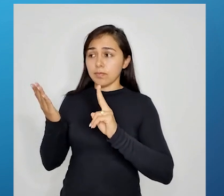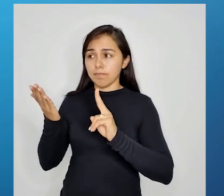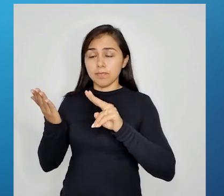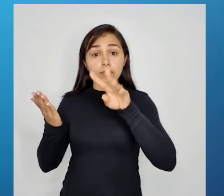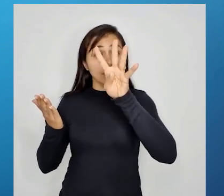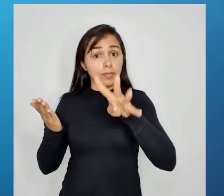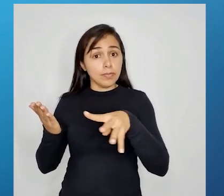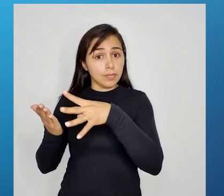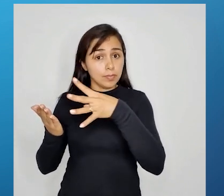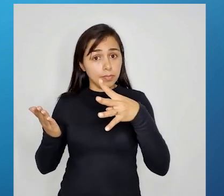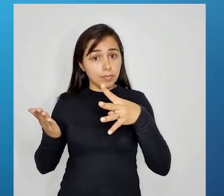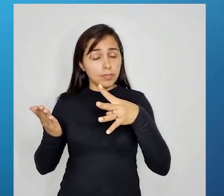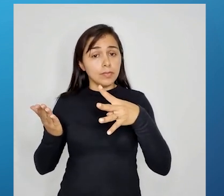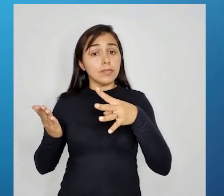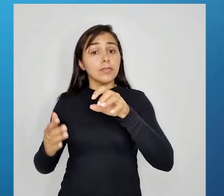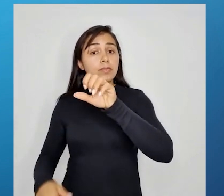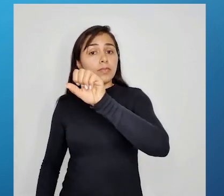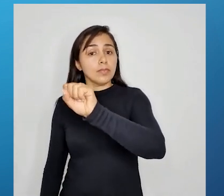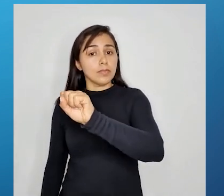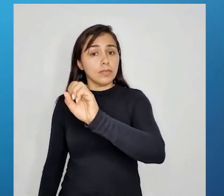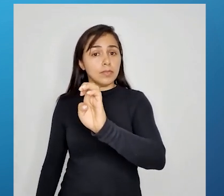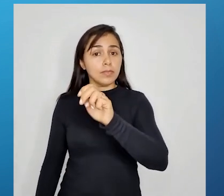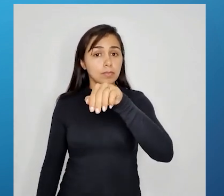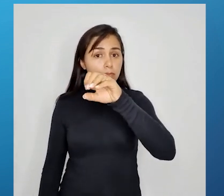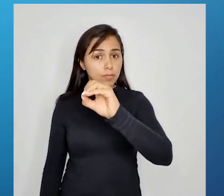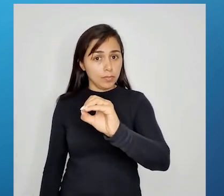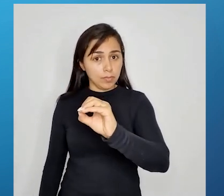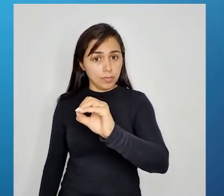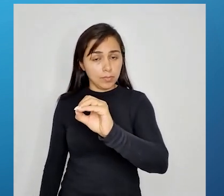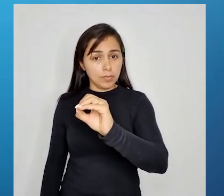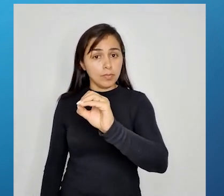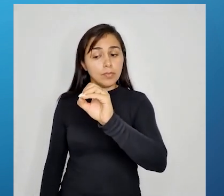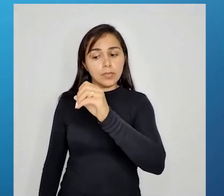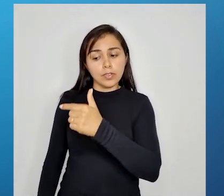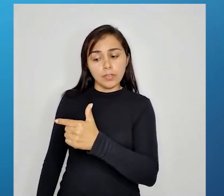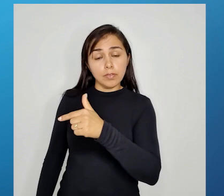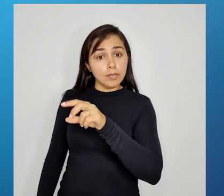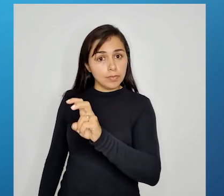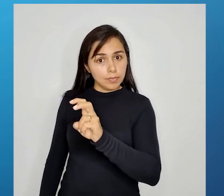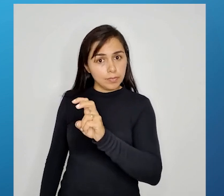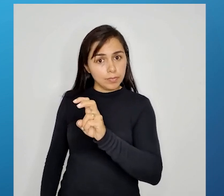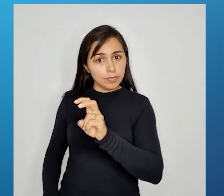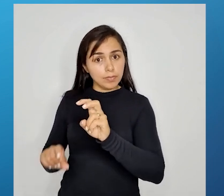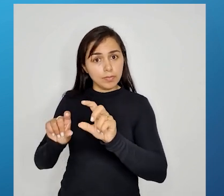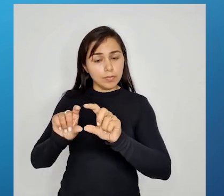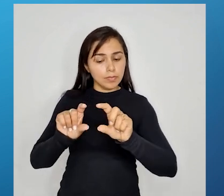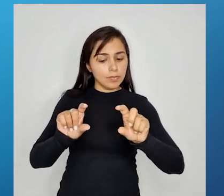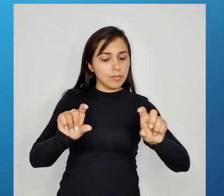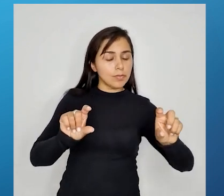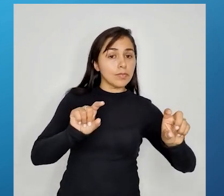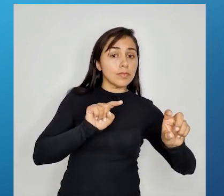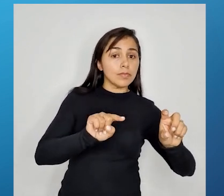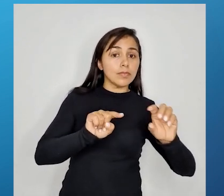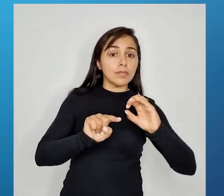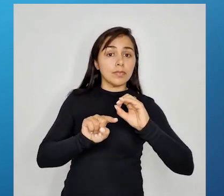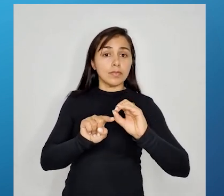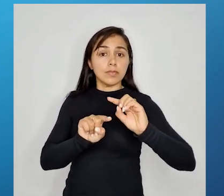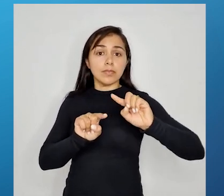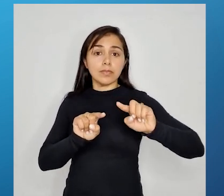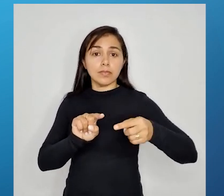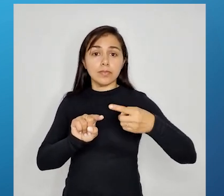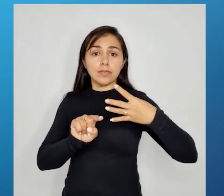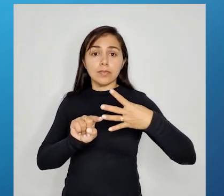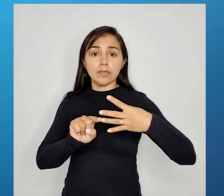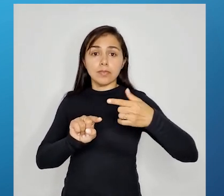só, olhando a nossa tabela, nós temos aqui que o seno de